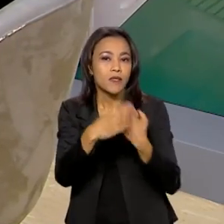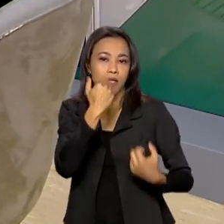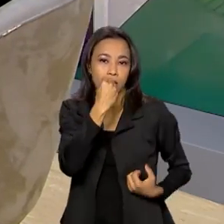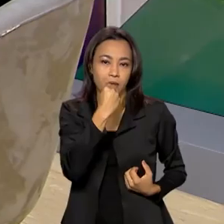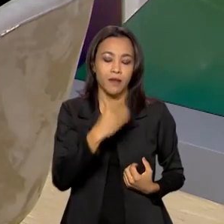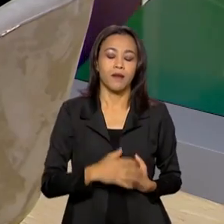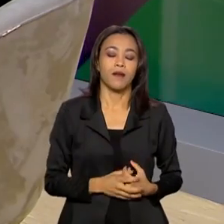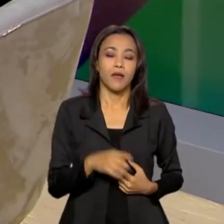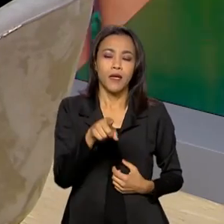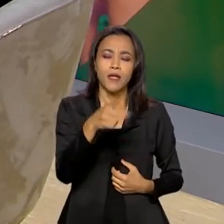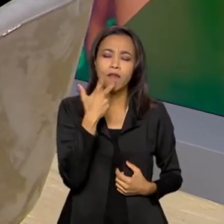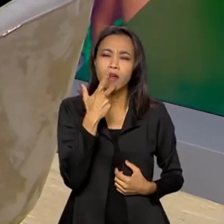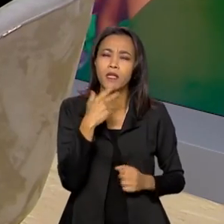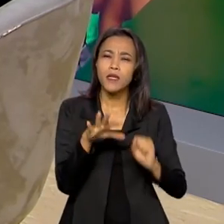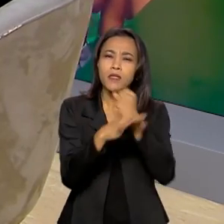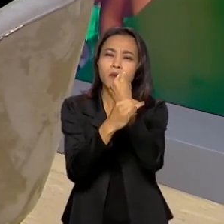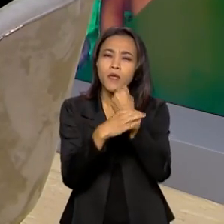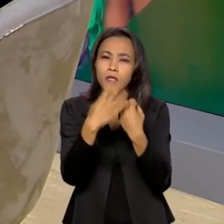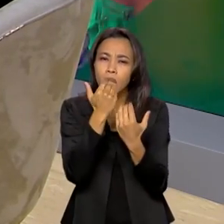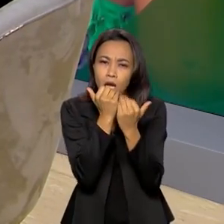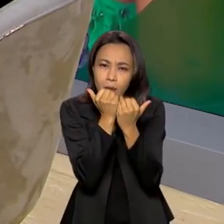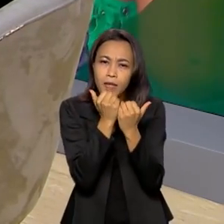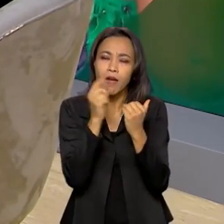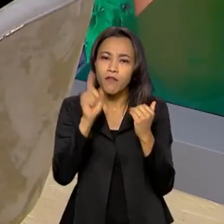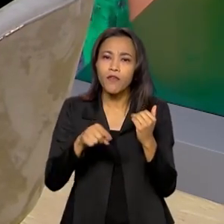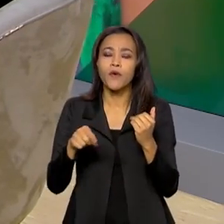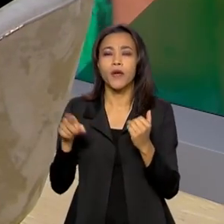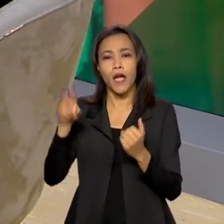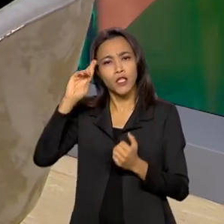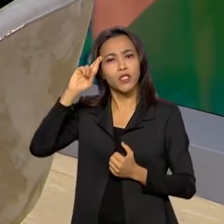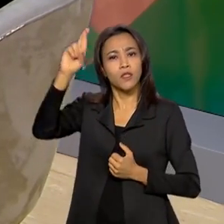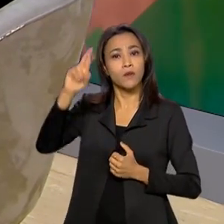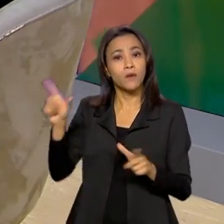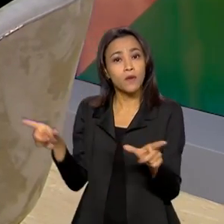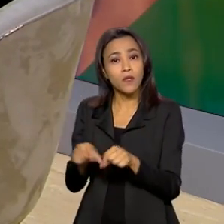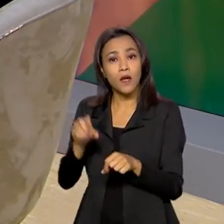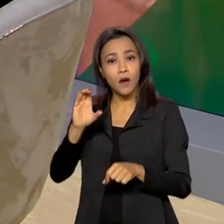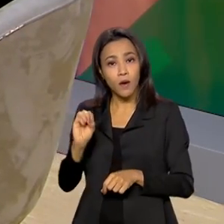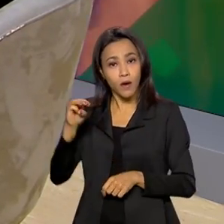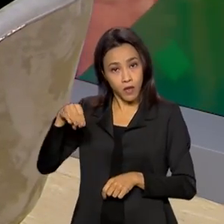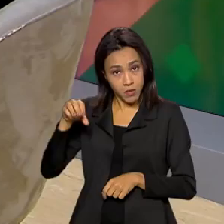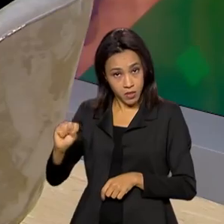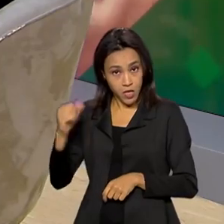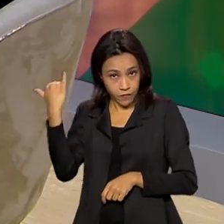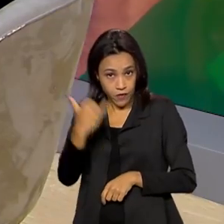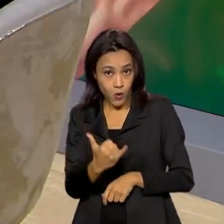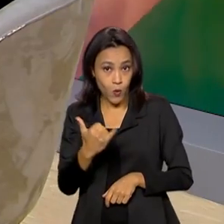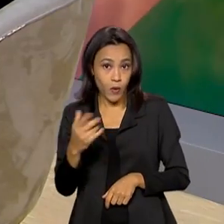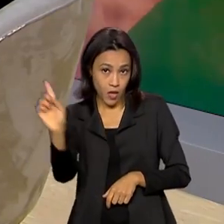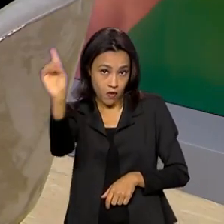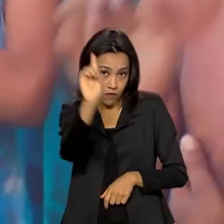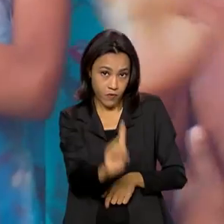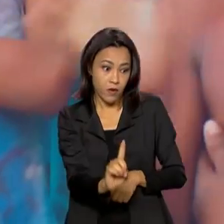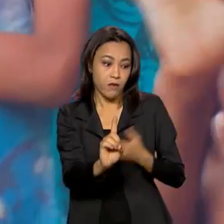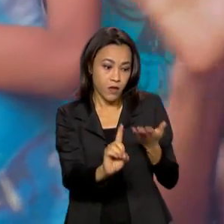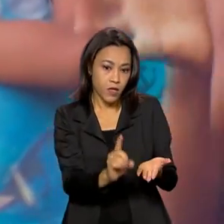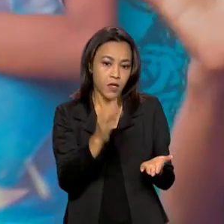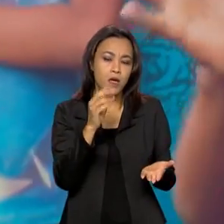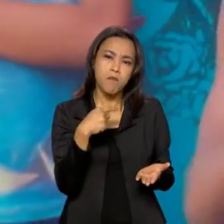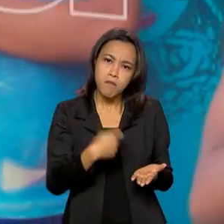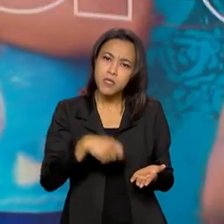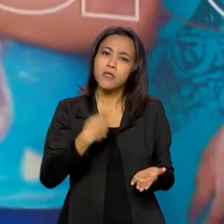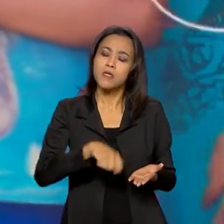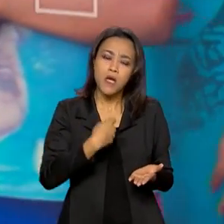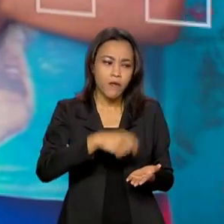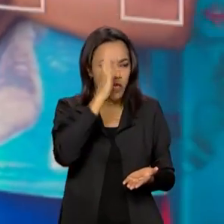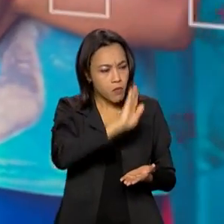alimentar foi apontada pela própria diretora geral da OMC quando veio no Brasil no começo desse ano não foi ministro foi ela veio ela falou que precisava que